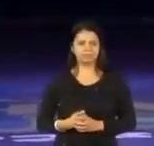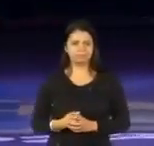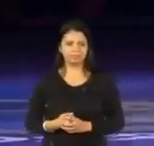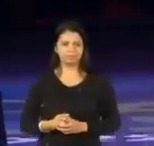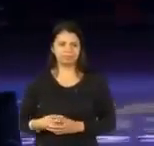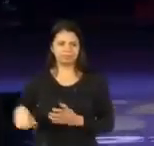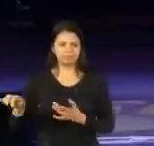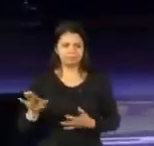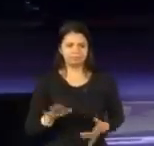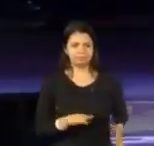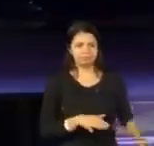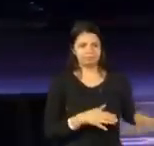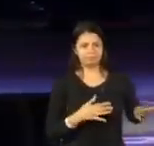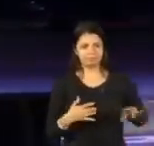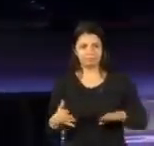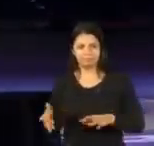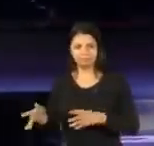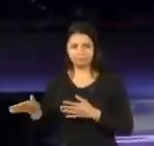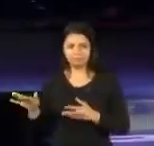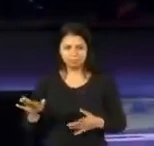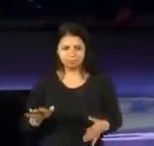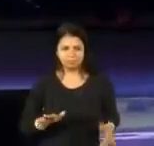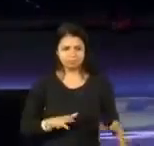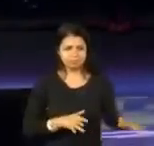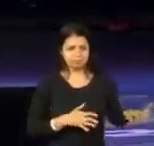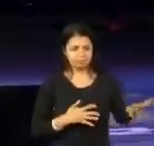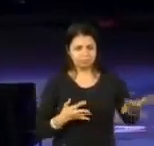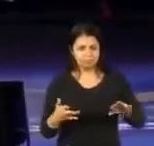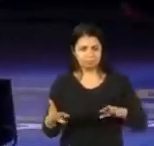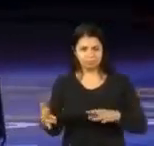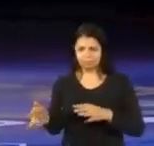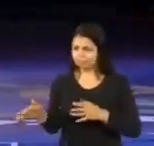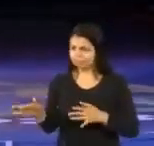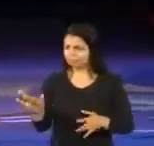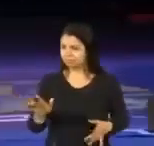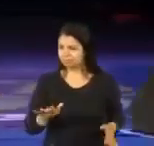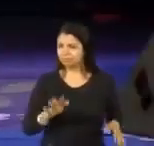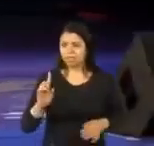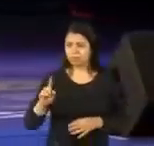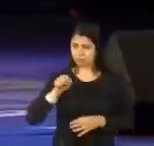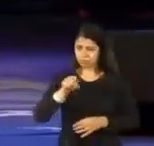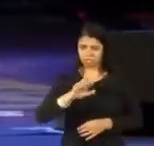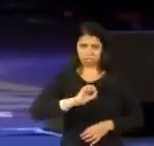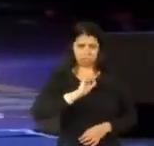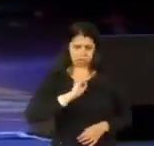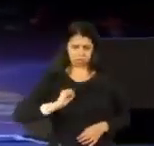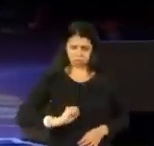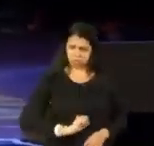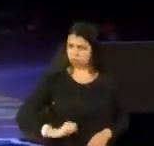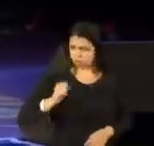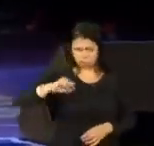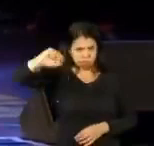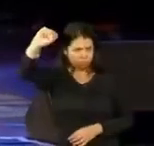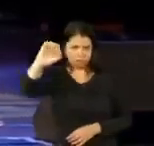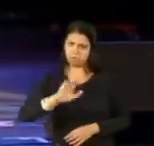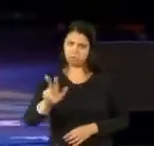Ninguém é super-homem, Deus não te fez de aço. Não leve em